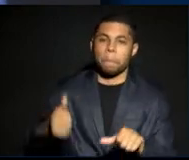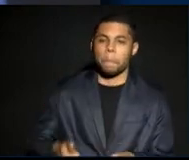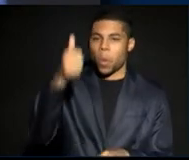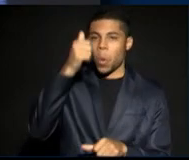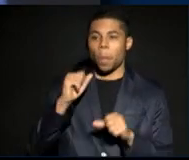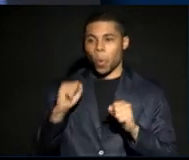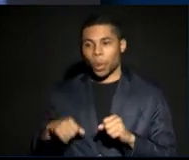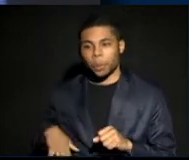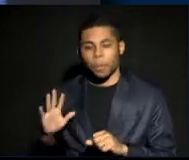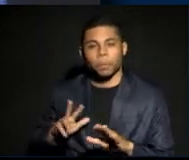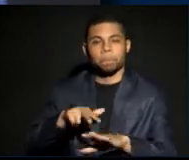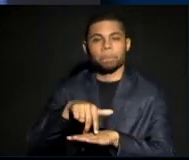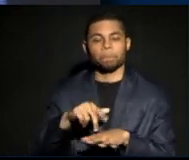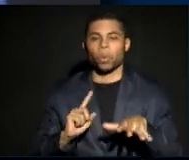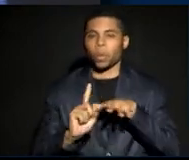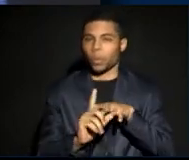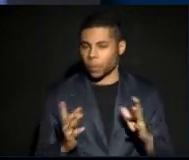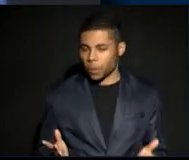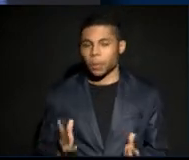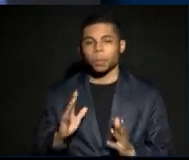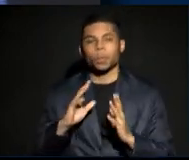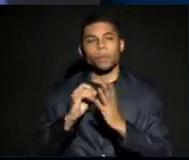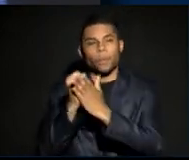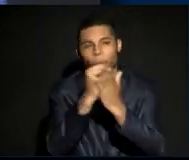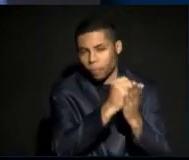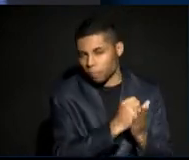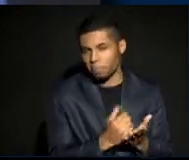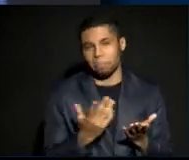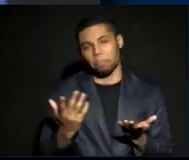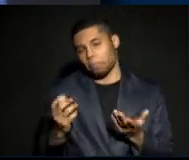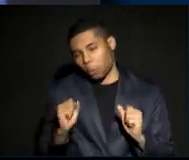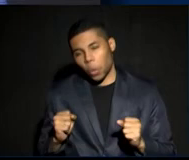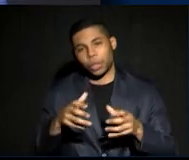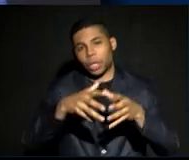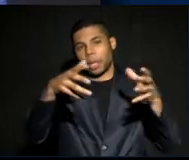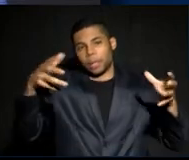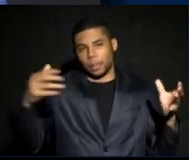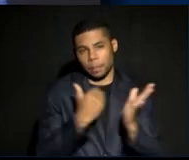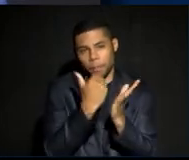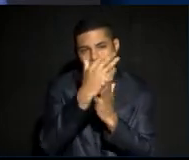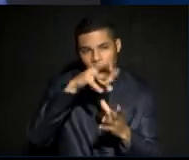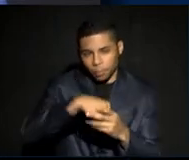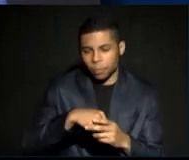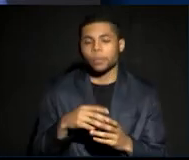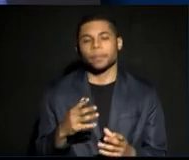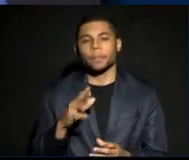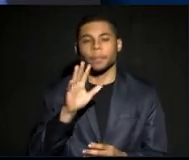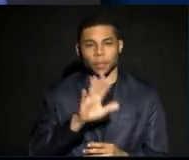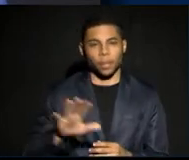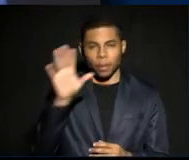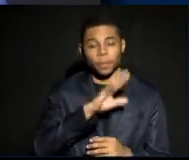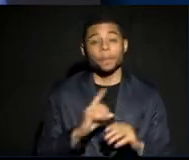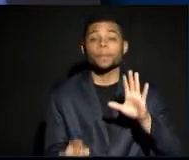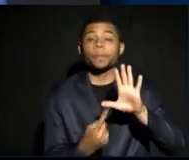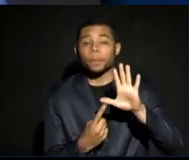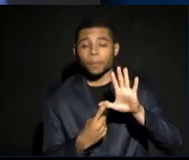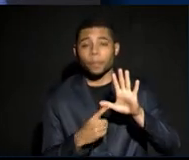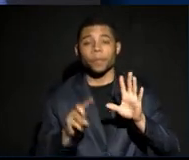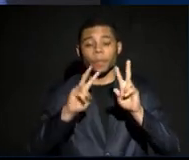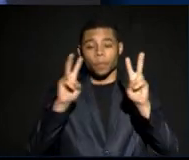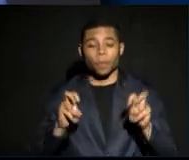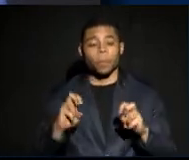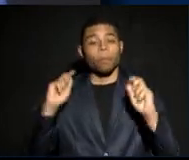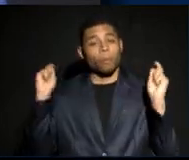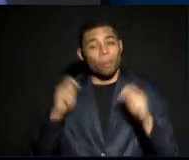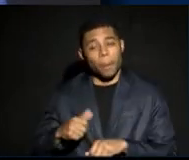melhor ela pode ter mais protagonismo do nosso Ferroviário não é o modo Ferroviário pode crescer muito no estado a quinta alavanca é o